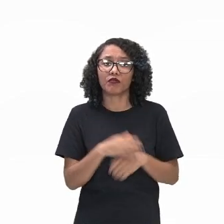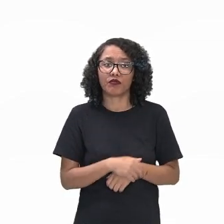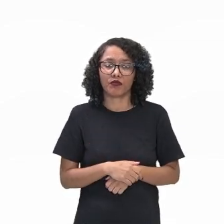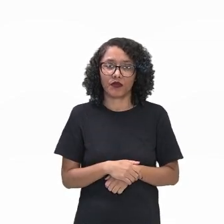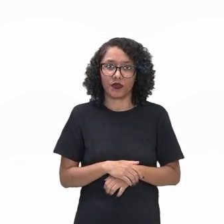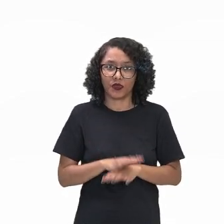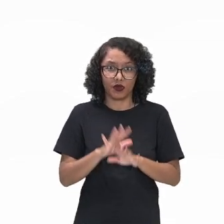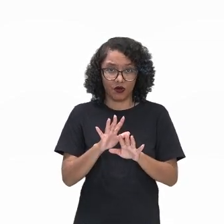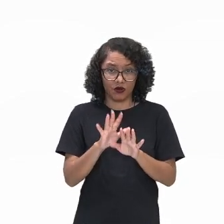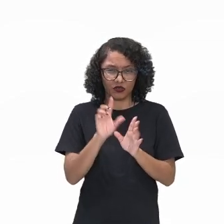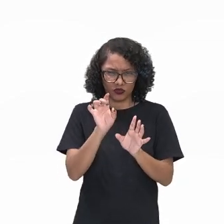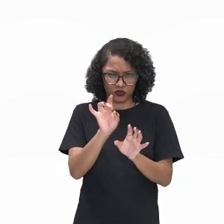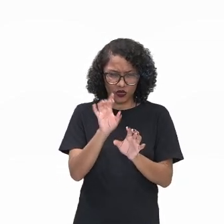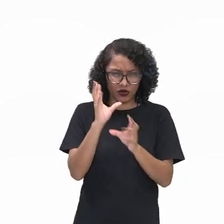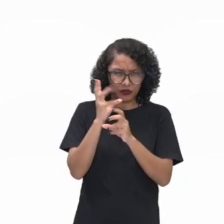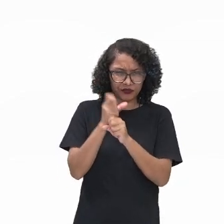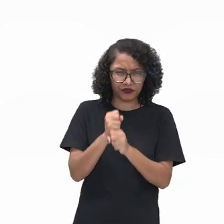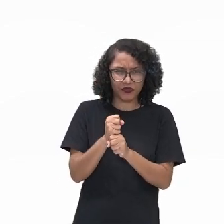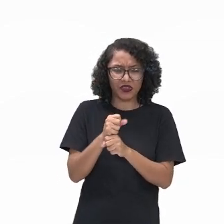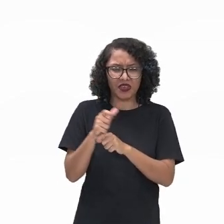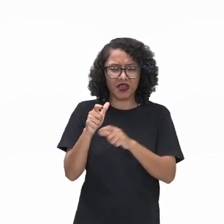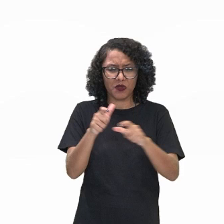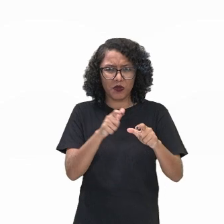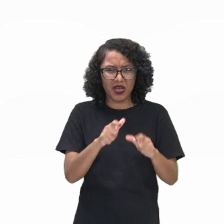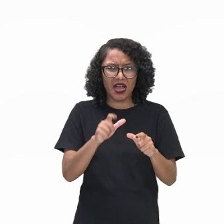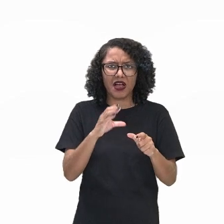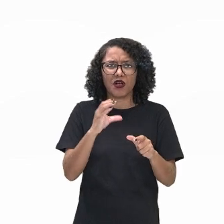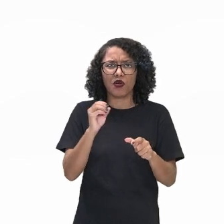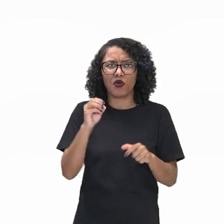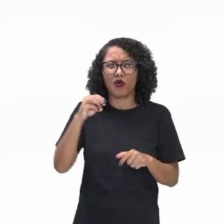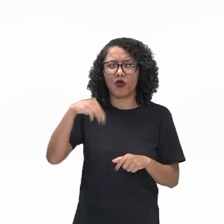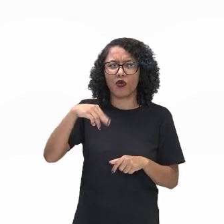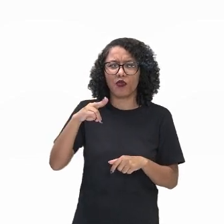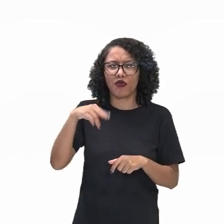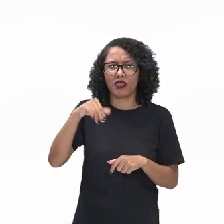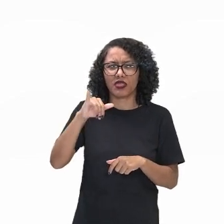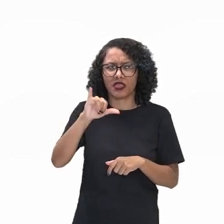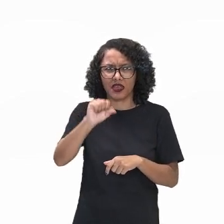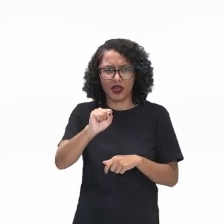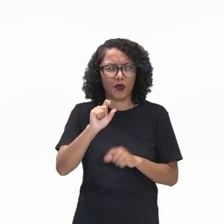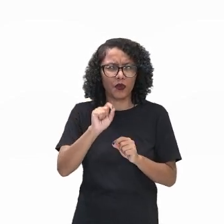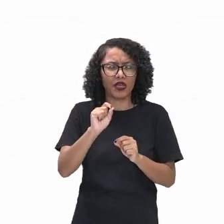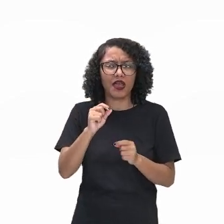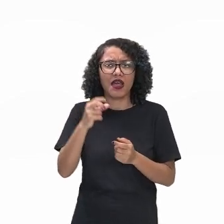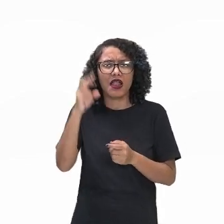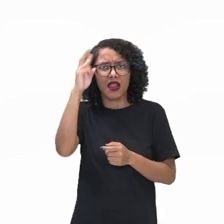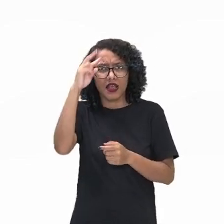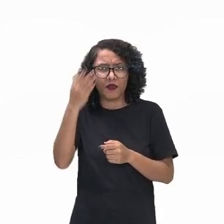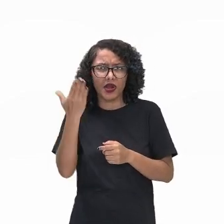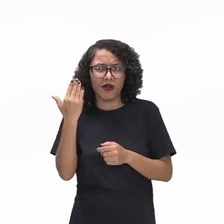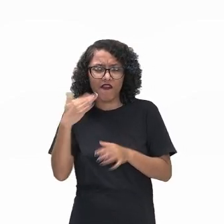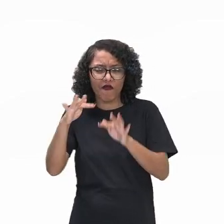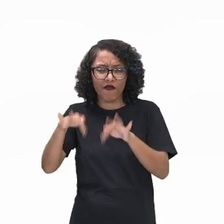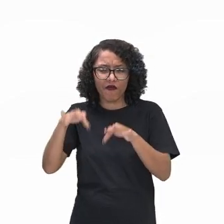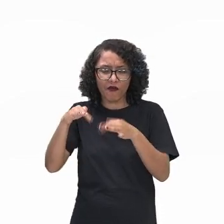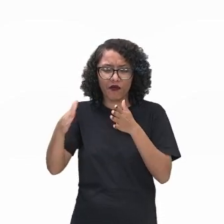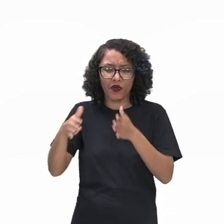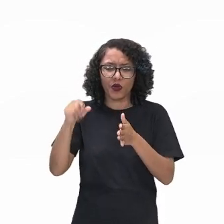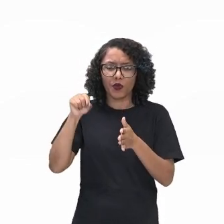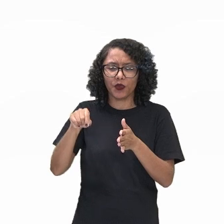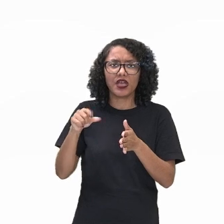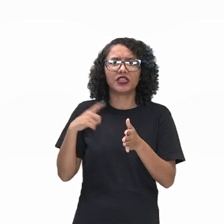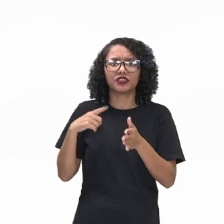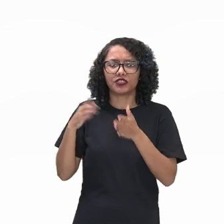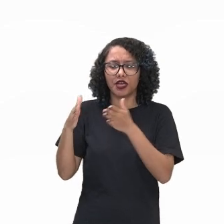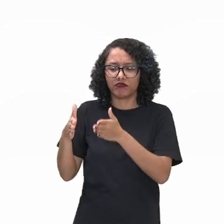gente recapitular um pouquinho, o que são as terras comunais? Lembra lá na Idade Média que o feudo ele era dividido em 3